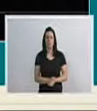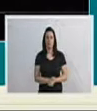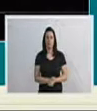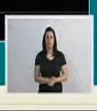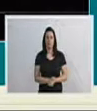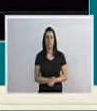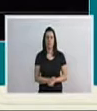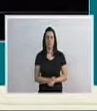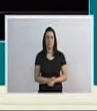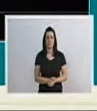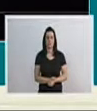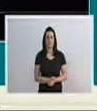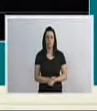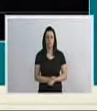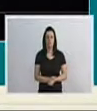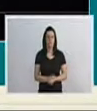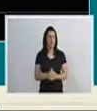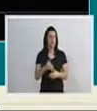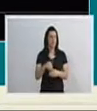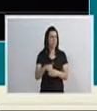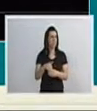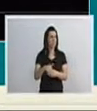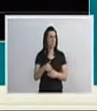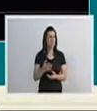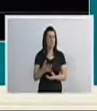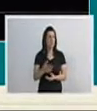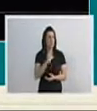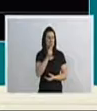Acho que seu voto não foi, vereador Yandes.